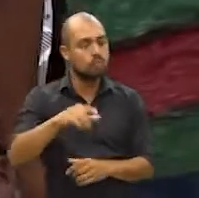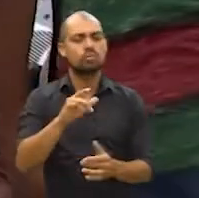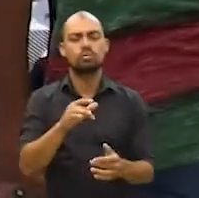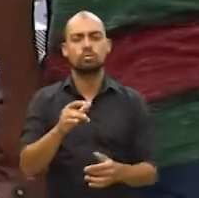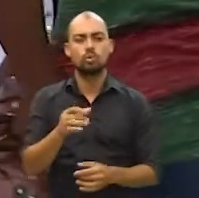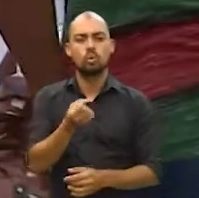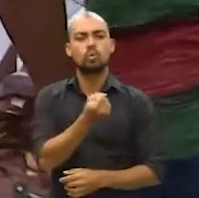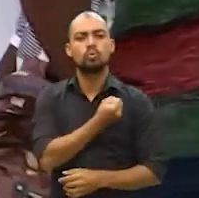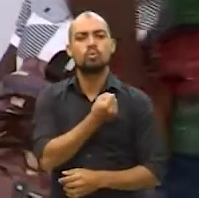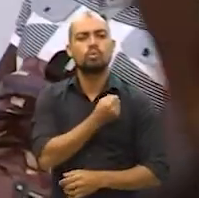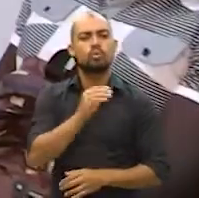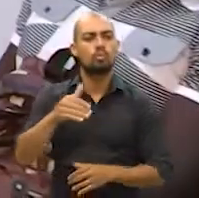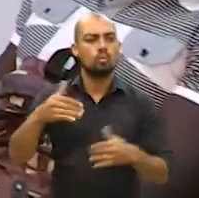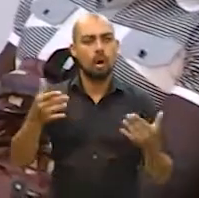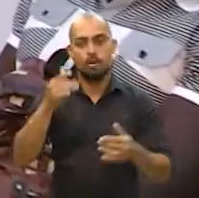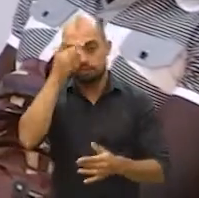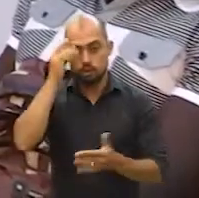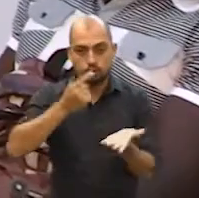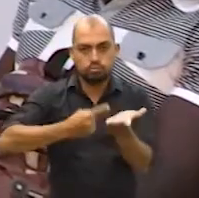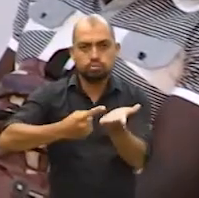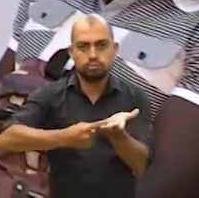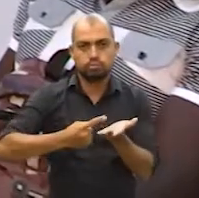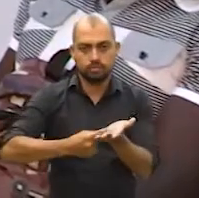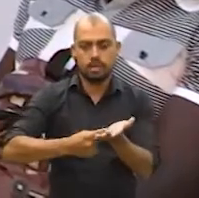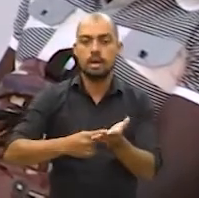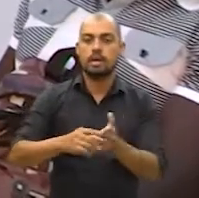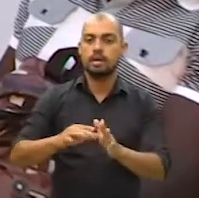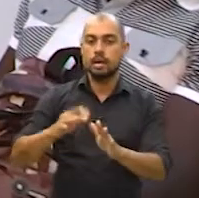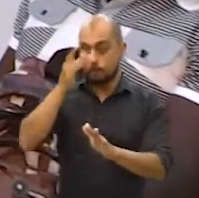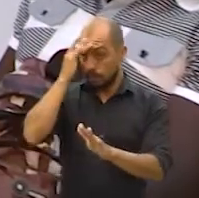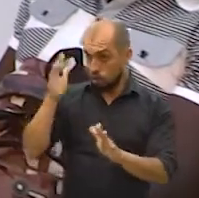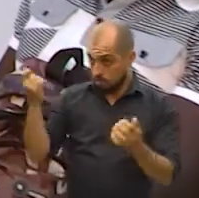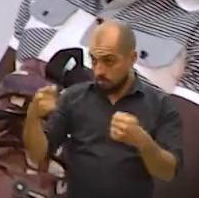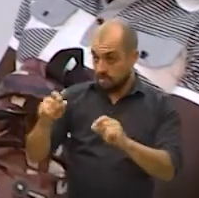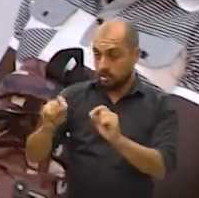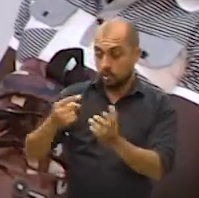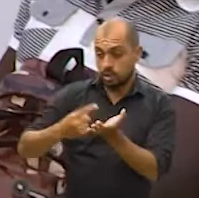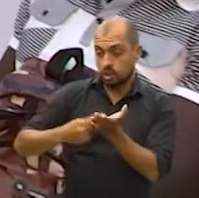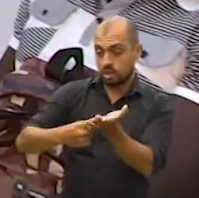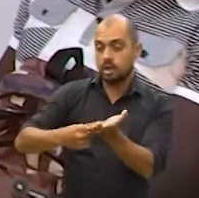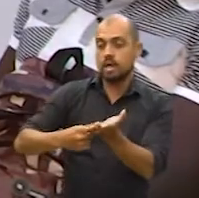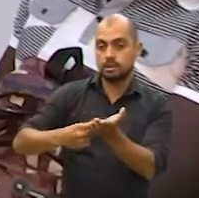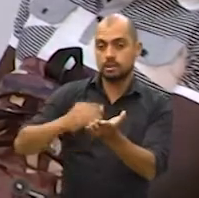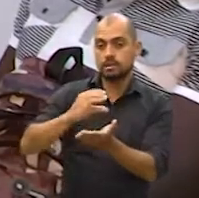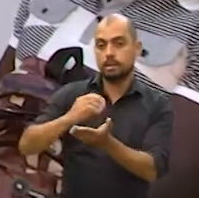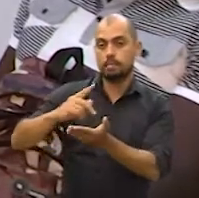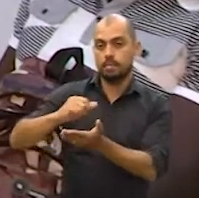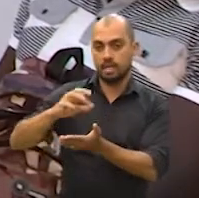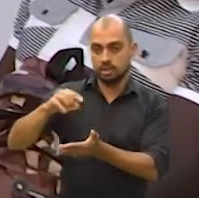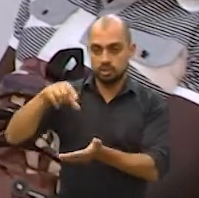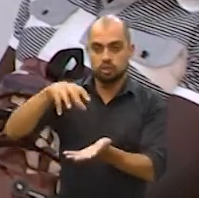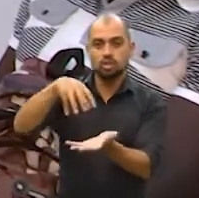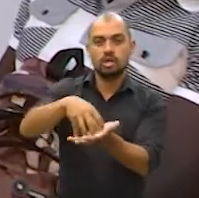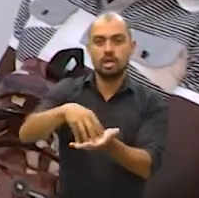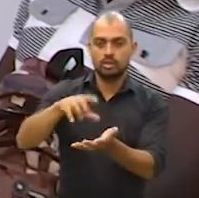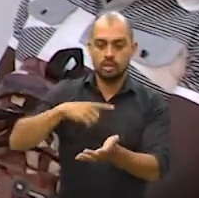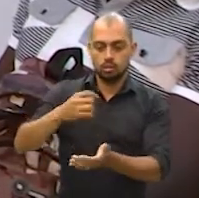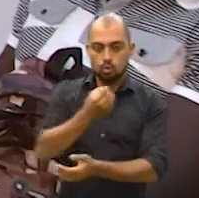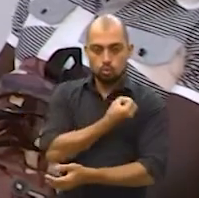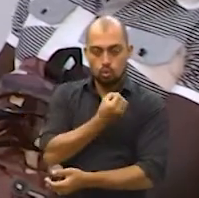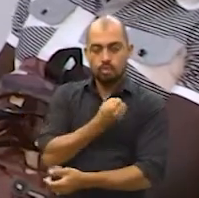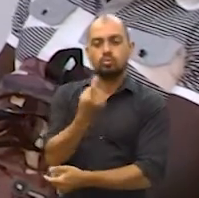a gente o contato, por favor, para o pessoal que queira fazer o agendamento. Para quem precisar fazer o agendamento, então, aqui no CEPAT Centro, é feito